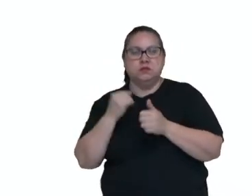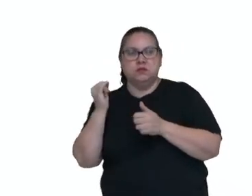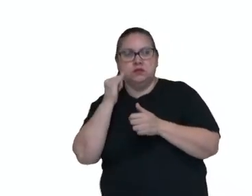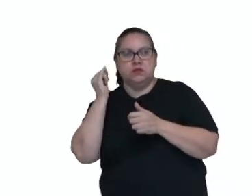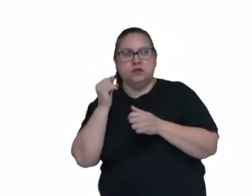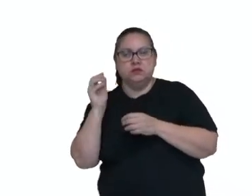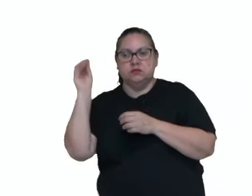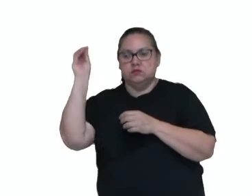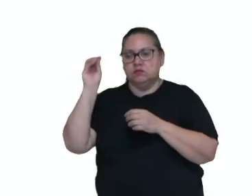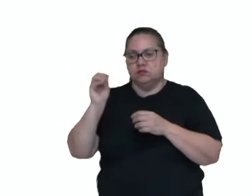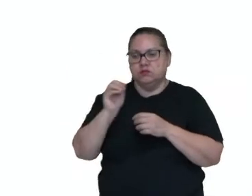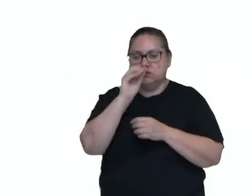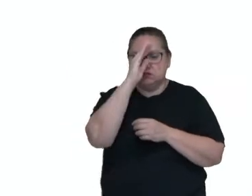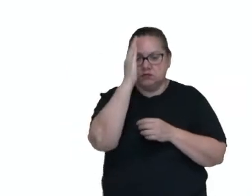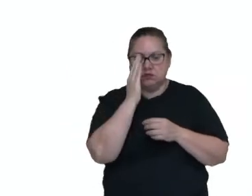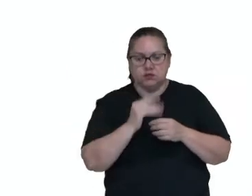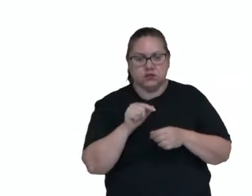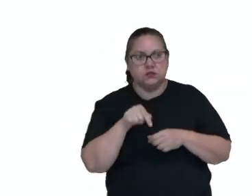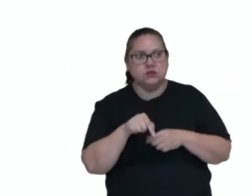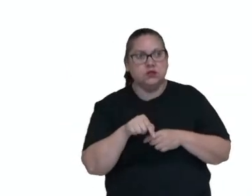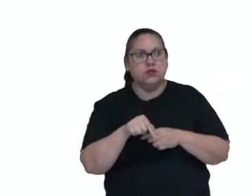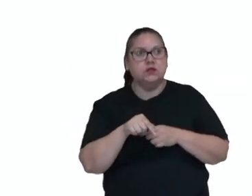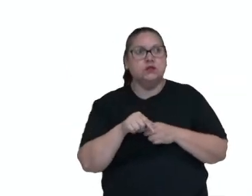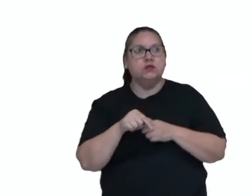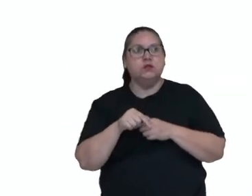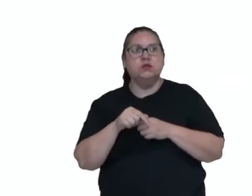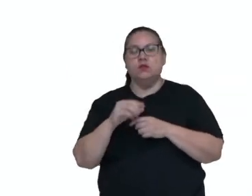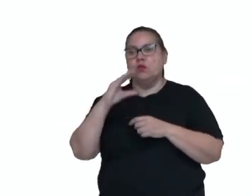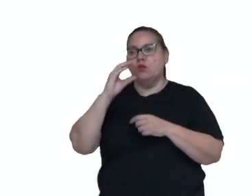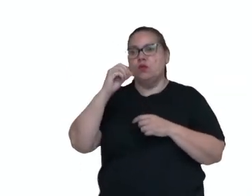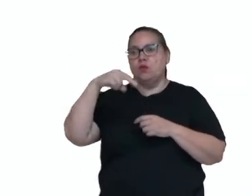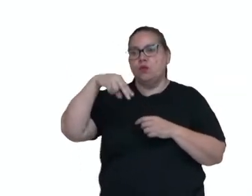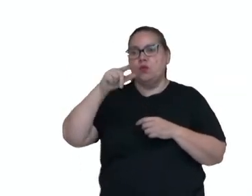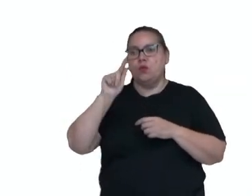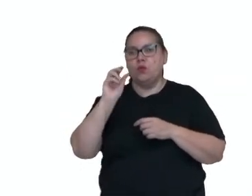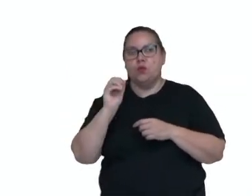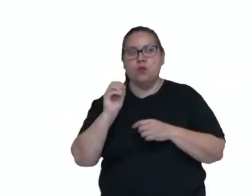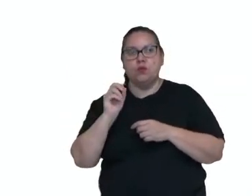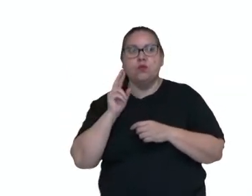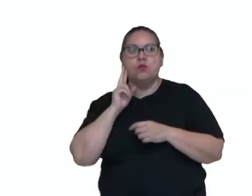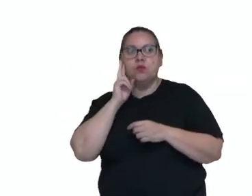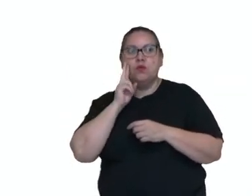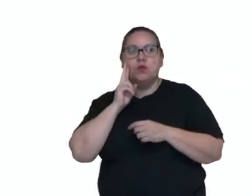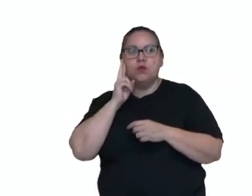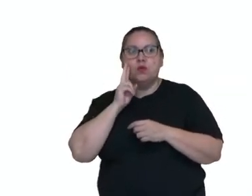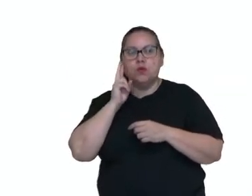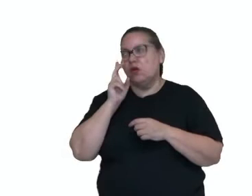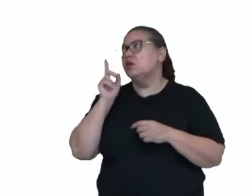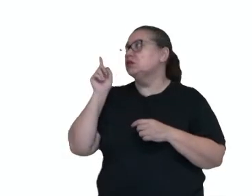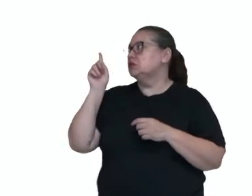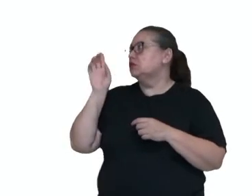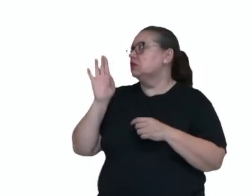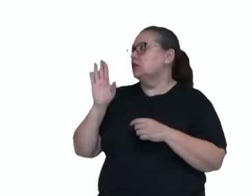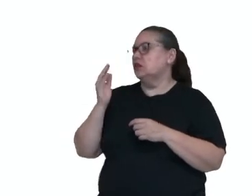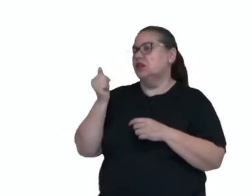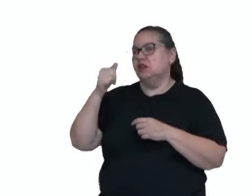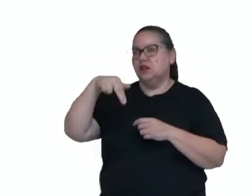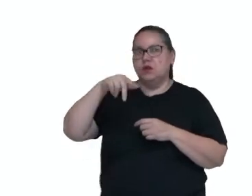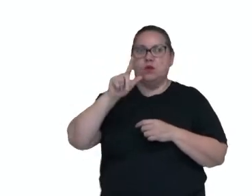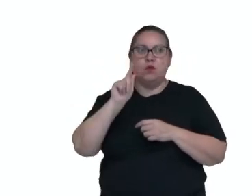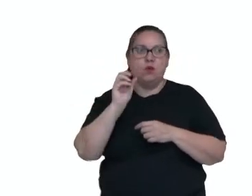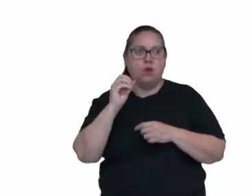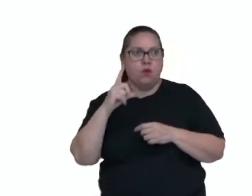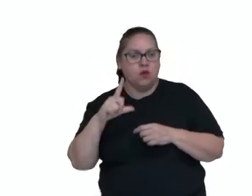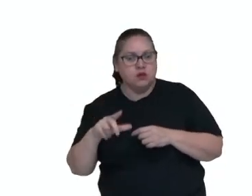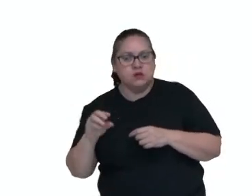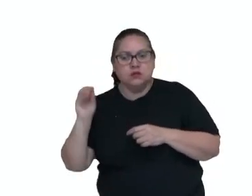os africanos, a costa de escravos. O Congo, né? A região aqui do que nós podemos chamar de Angola, uma rota